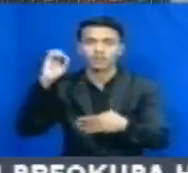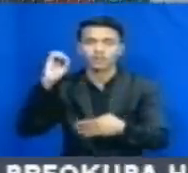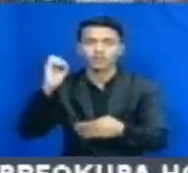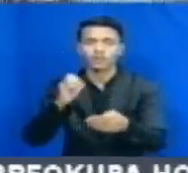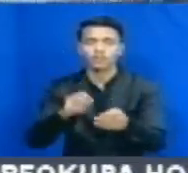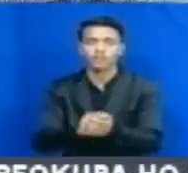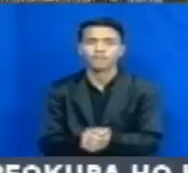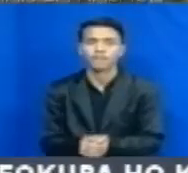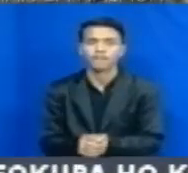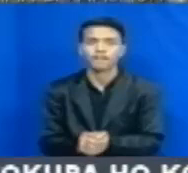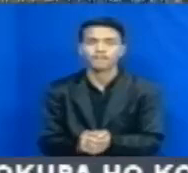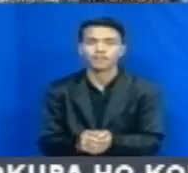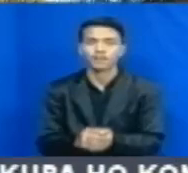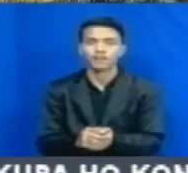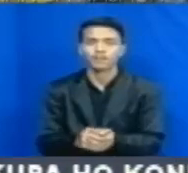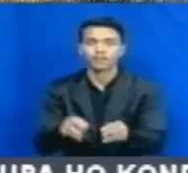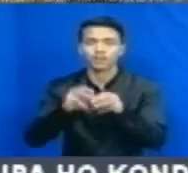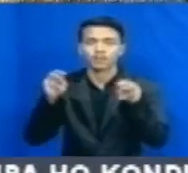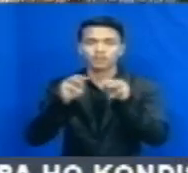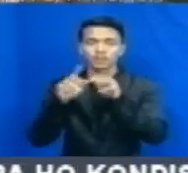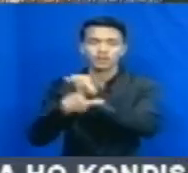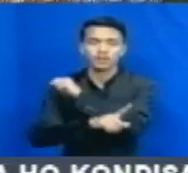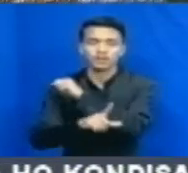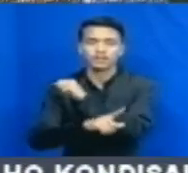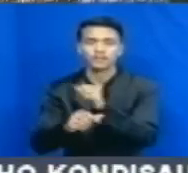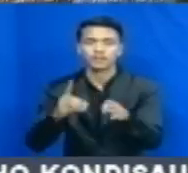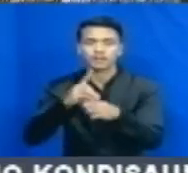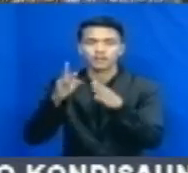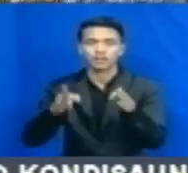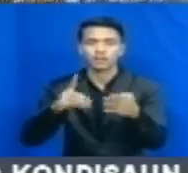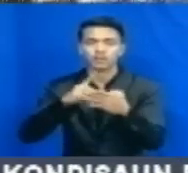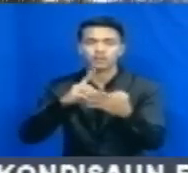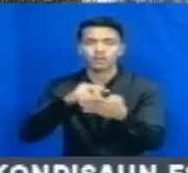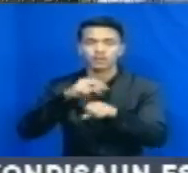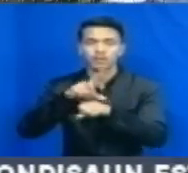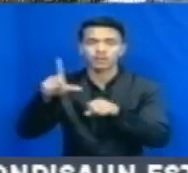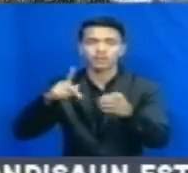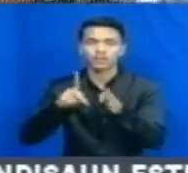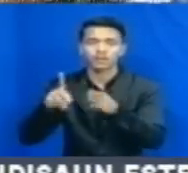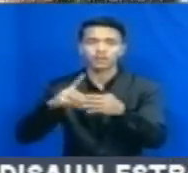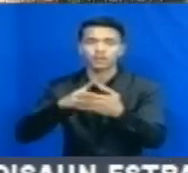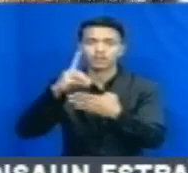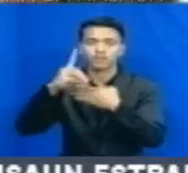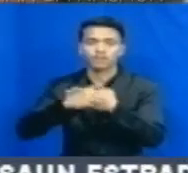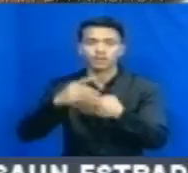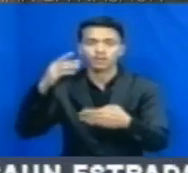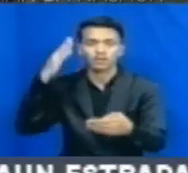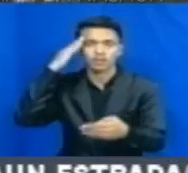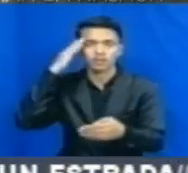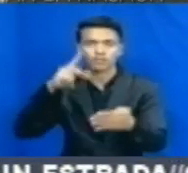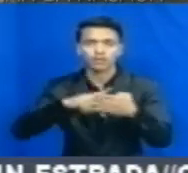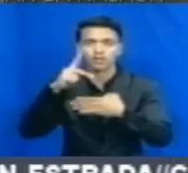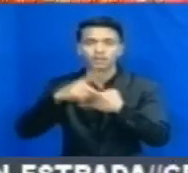Metagou, Posto Administrativo Bazartete, Município Liquiçá. Diretor Nacional Plano Desenvolvimento Integrado Municipal ne considera